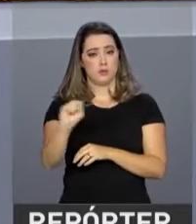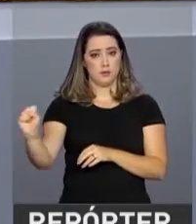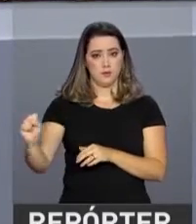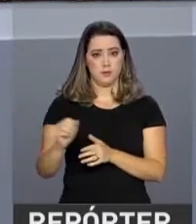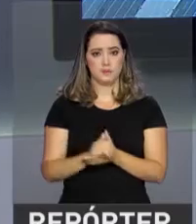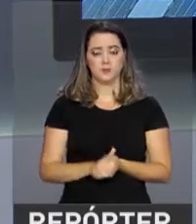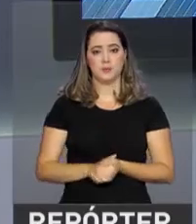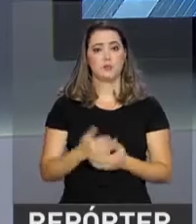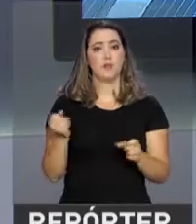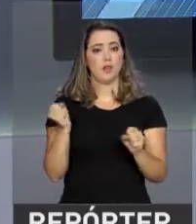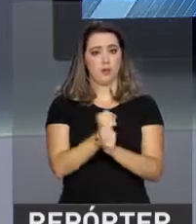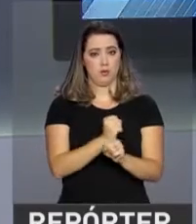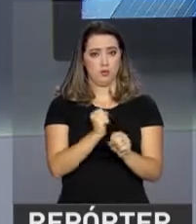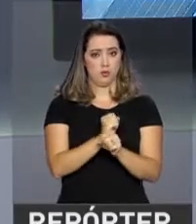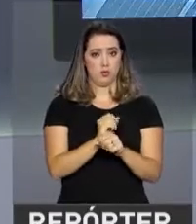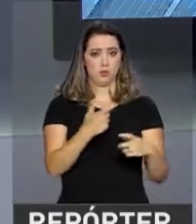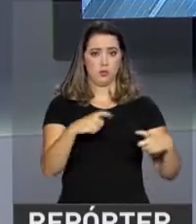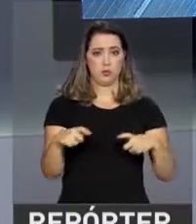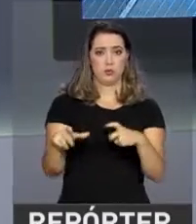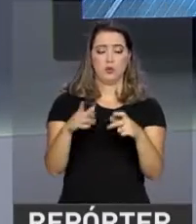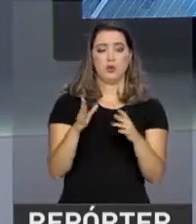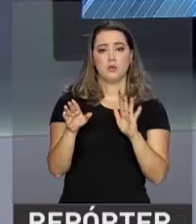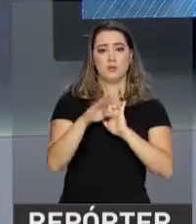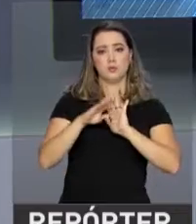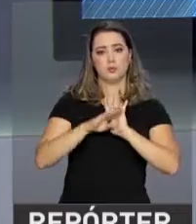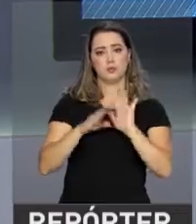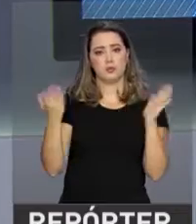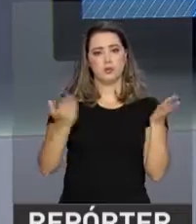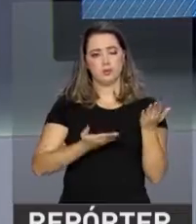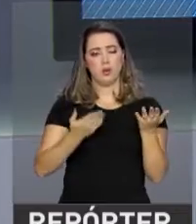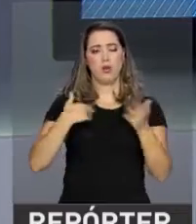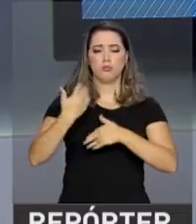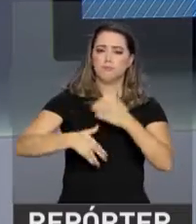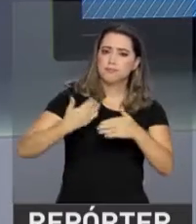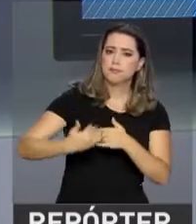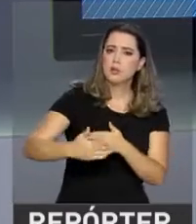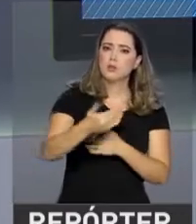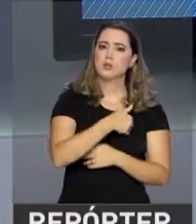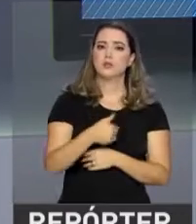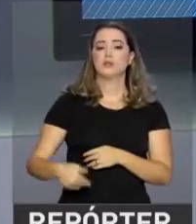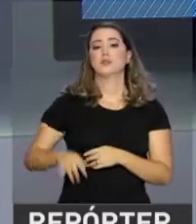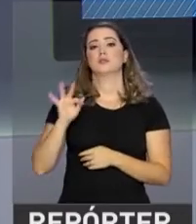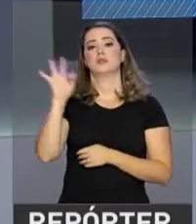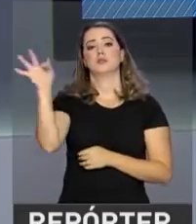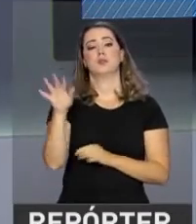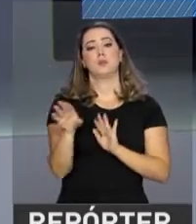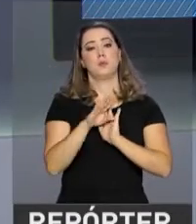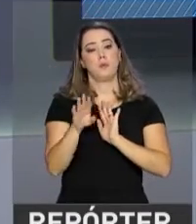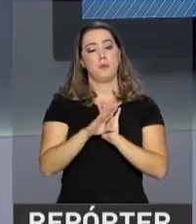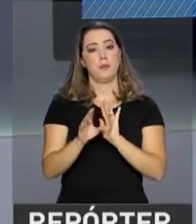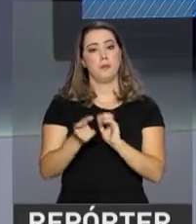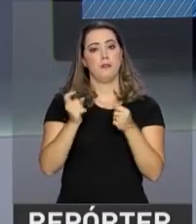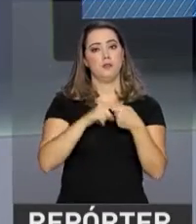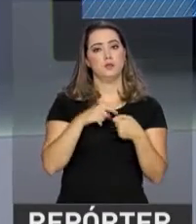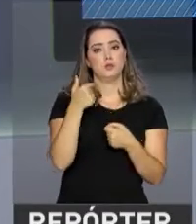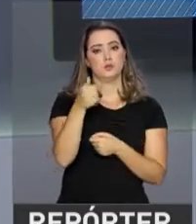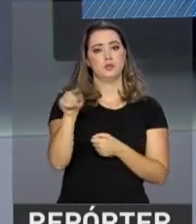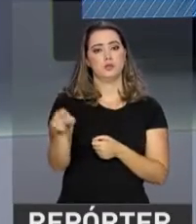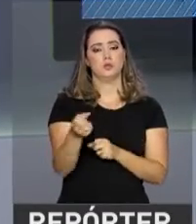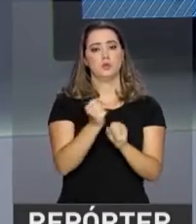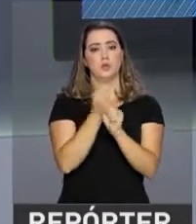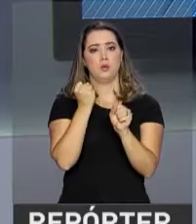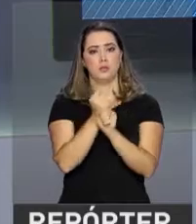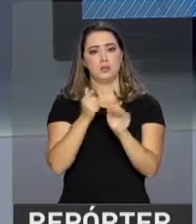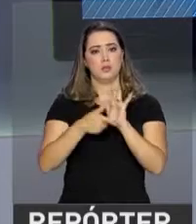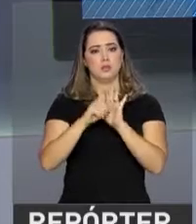a construção do complexo faz parte do programa agora é avançar do governo federal o programa retomou cerca de sete mil